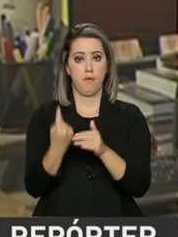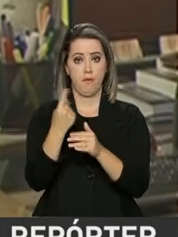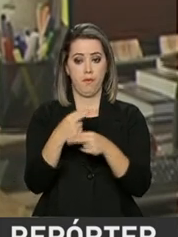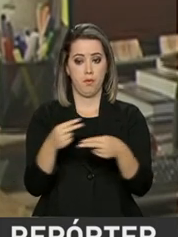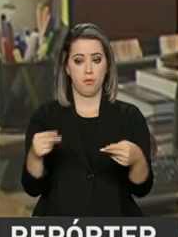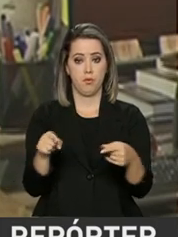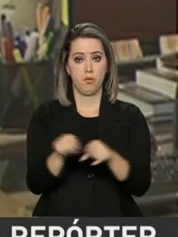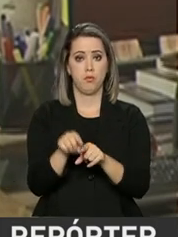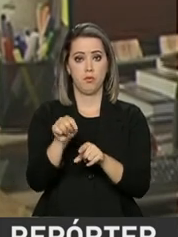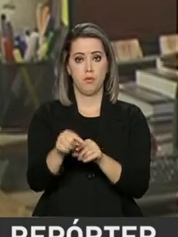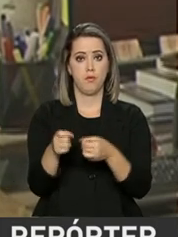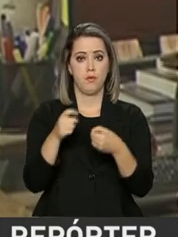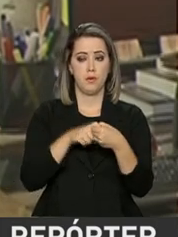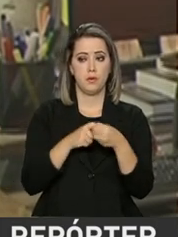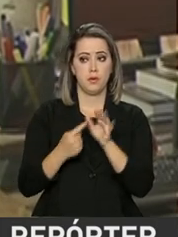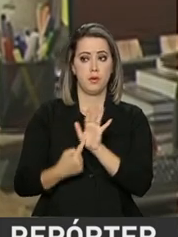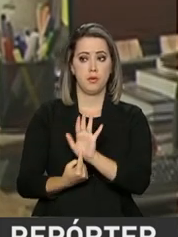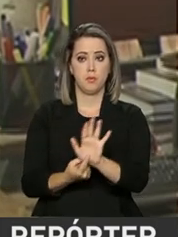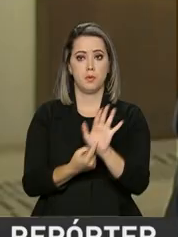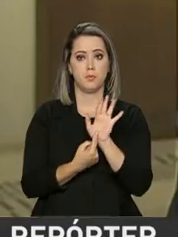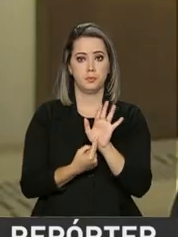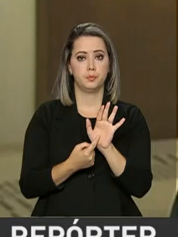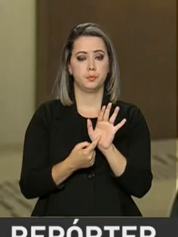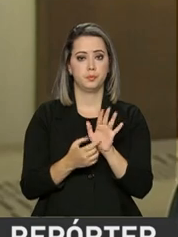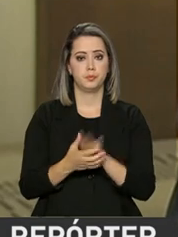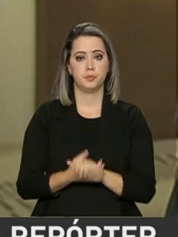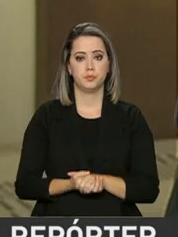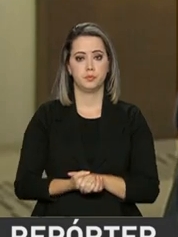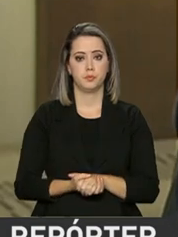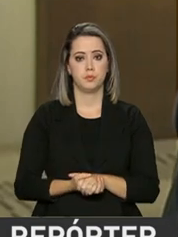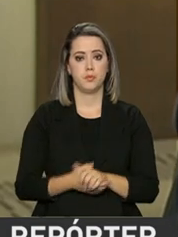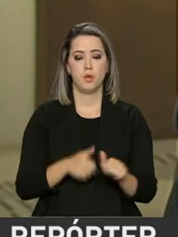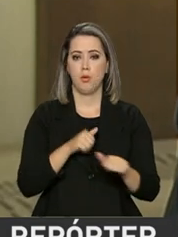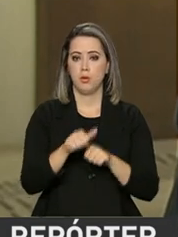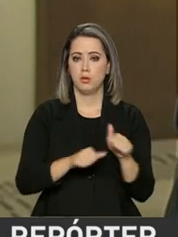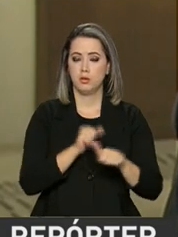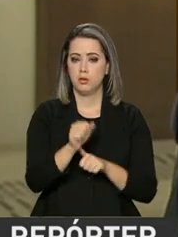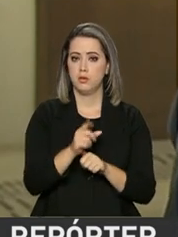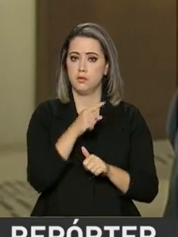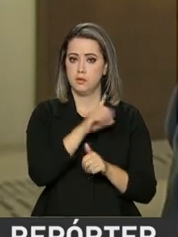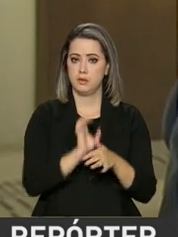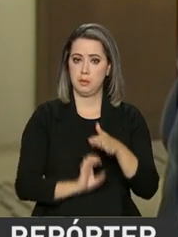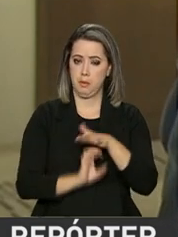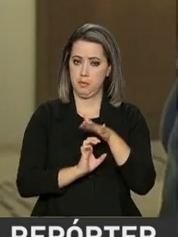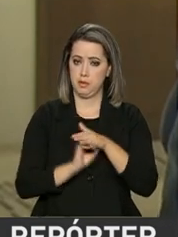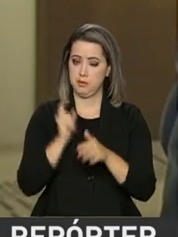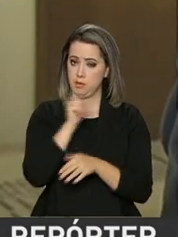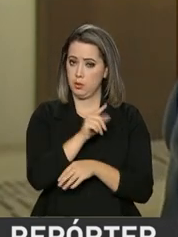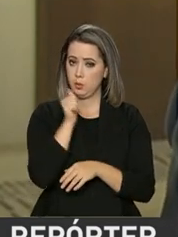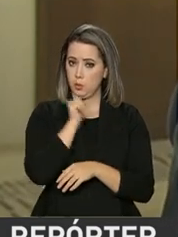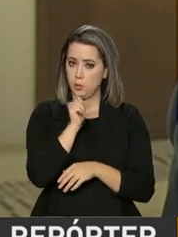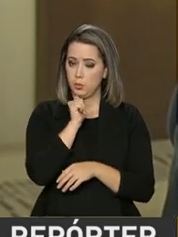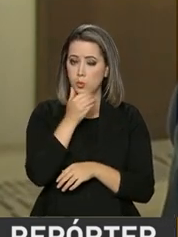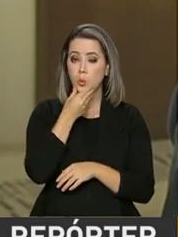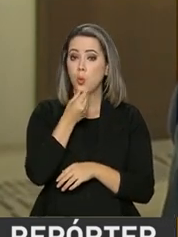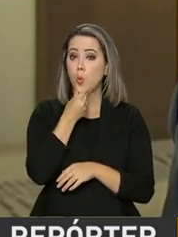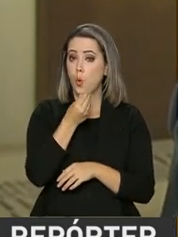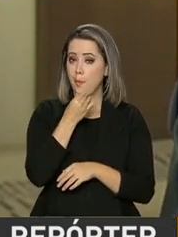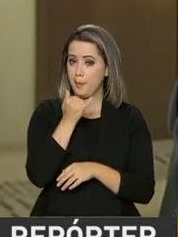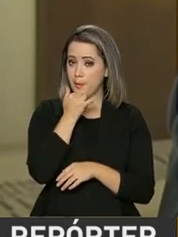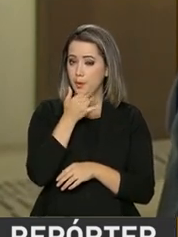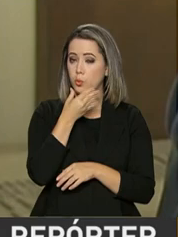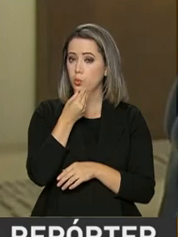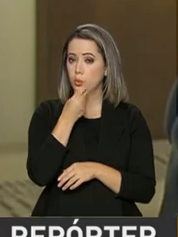voltando para o mercado, não só para uma solução para esse cliente. Uma alternativa para a agência do João Caetano e outras empresas resolverem o entrave